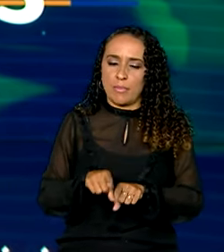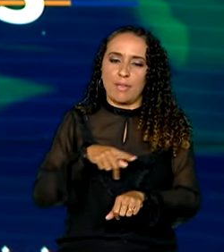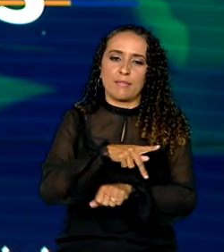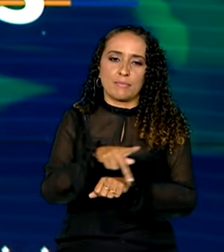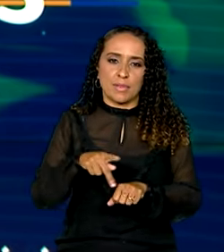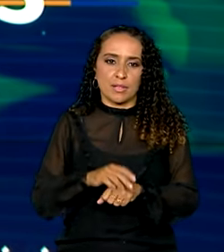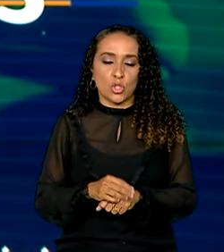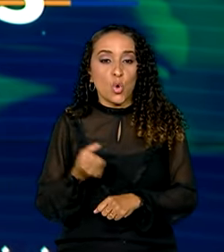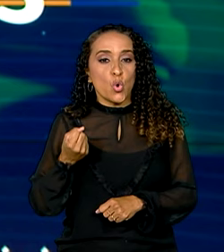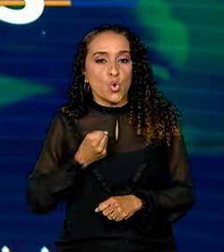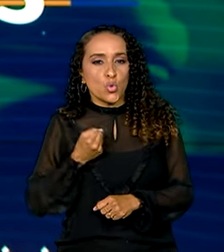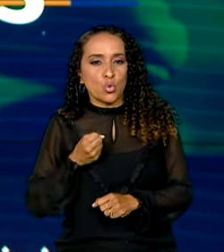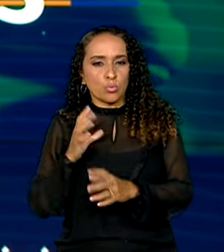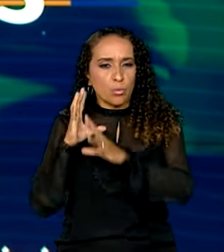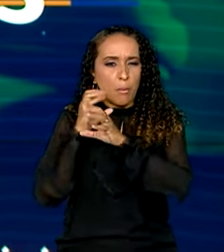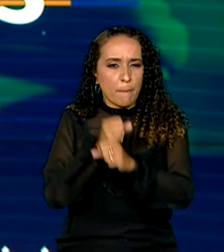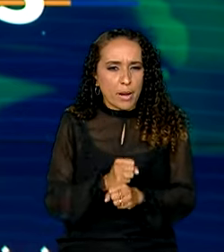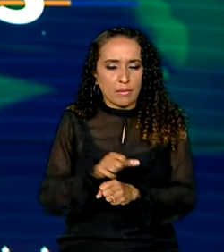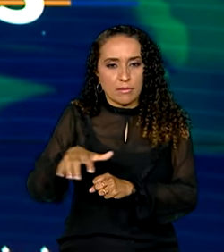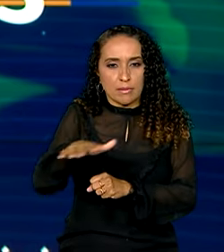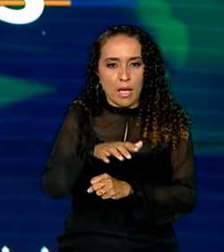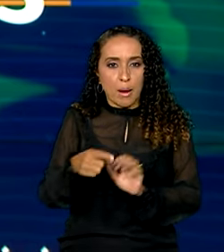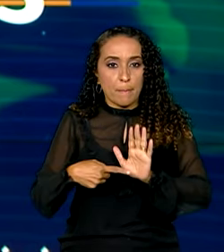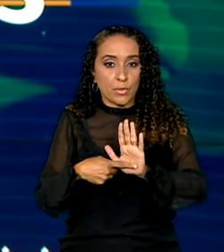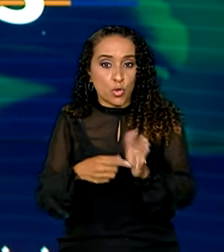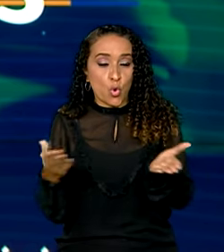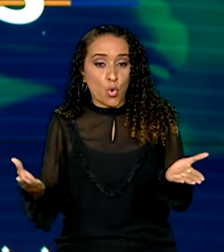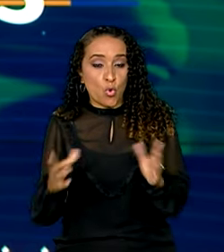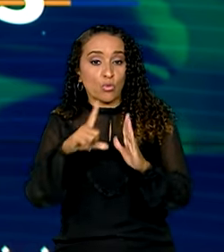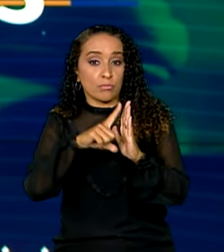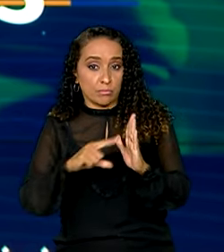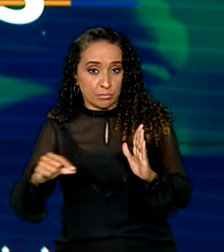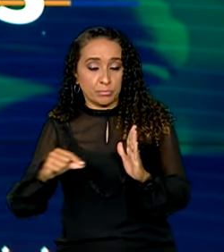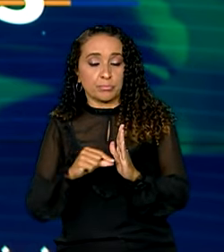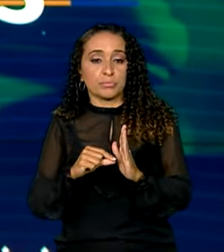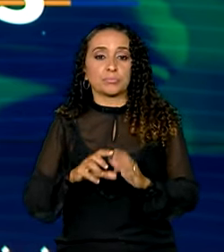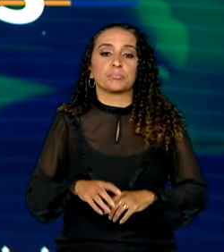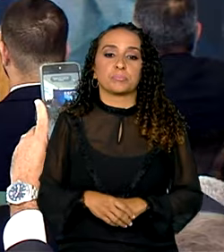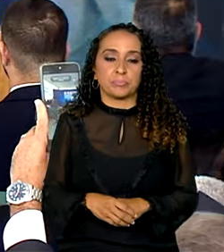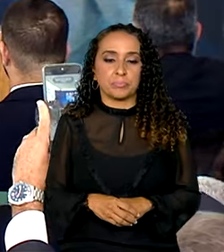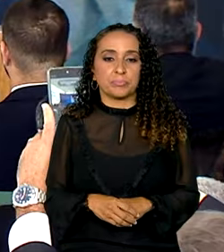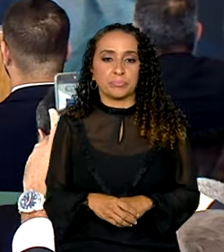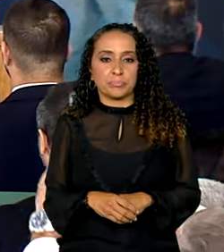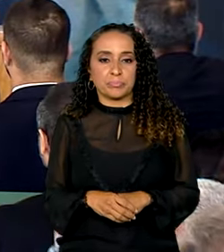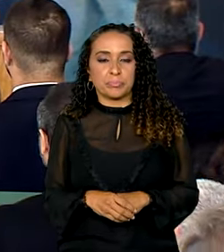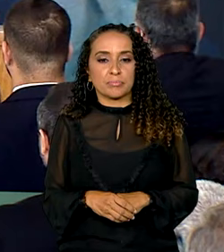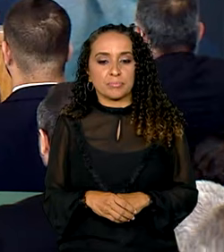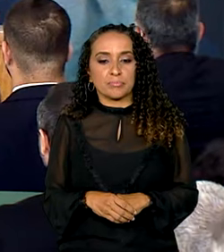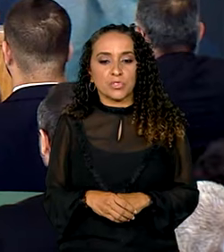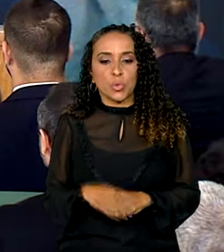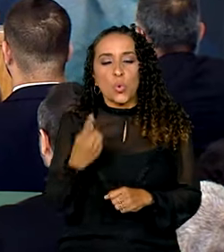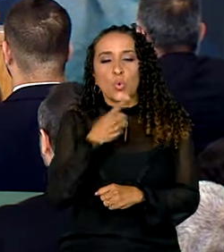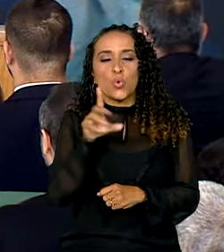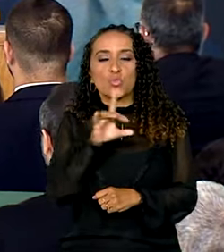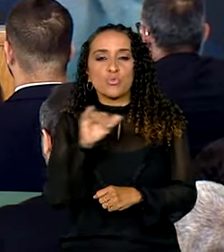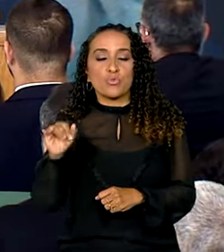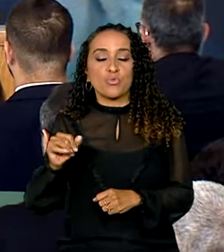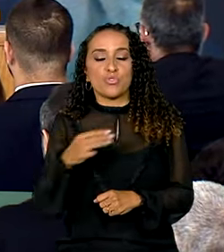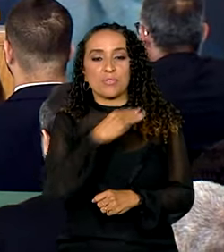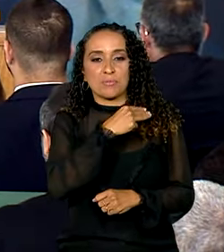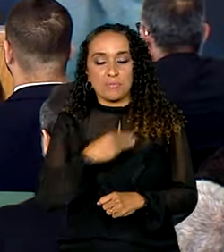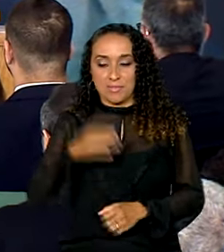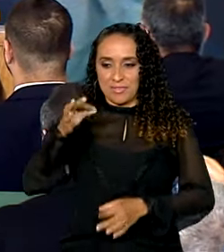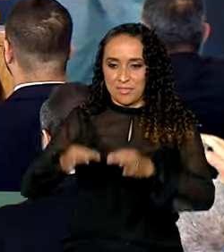país. Os números completos da área foram apresentados hoje no Palácio do Planalto. Em seu último dia como ministro